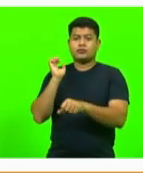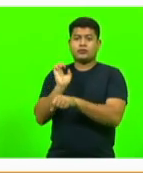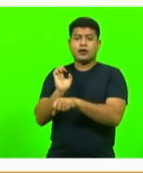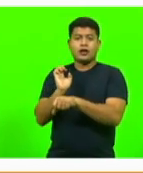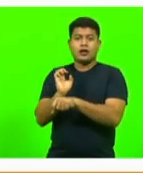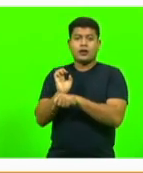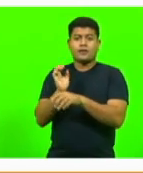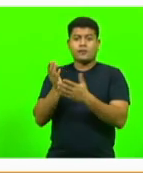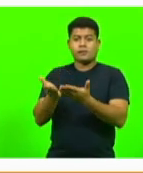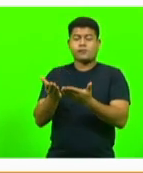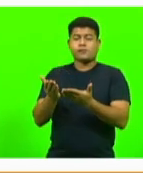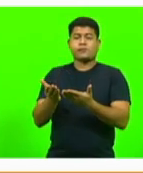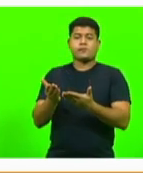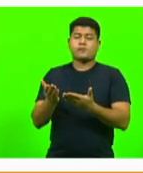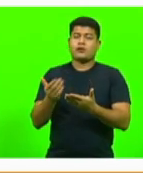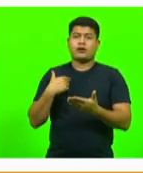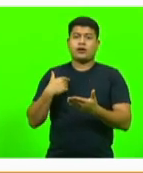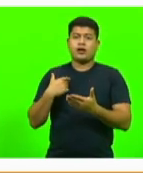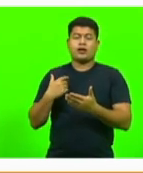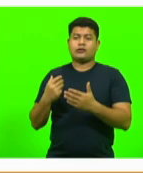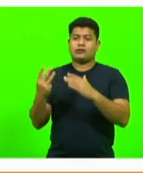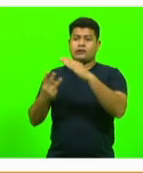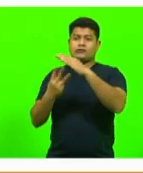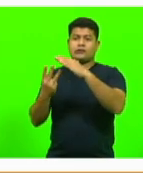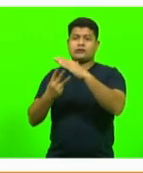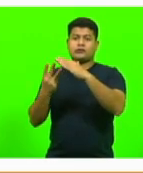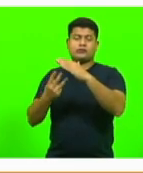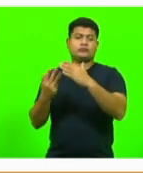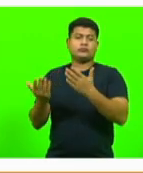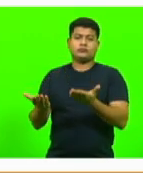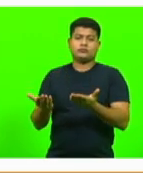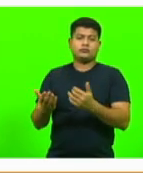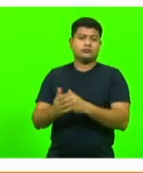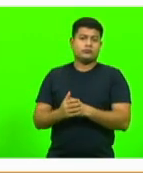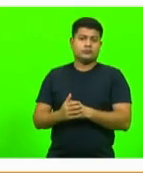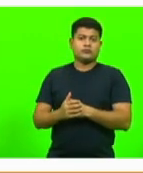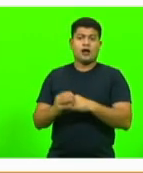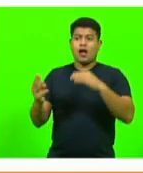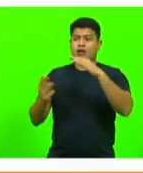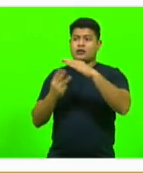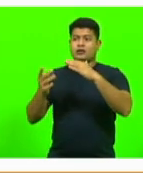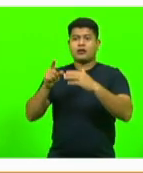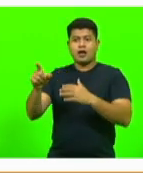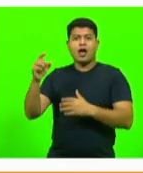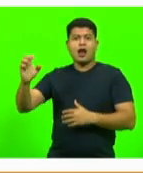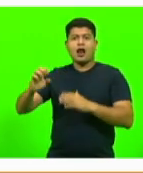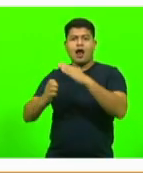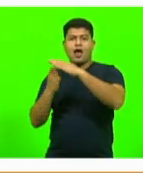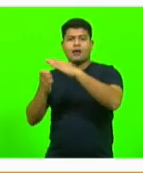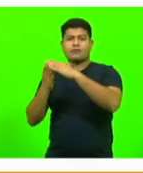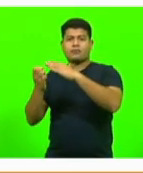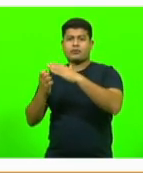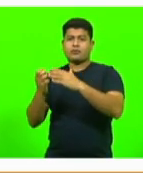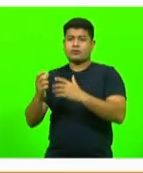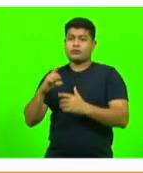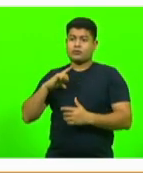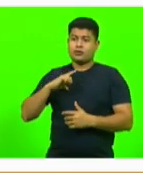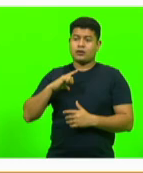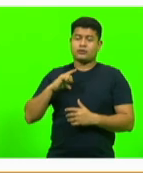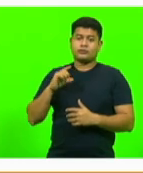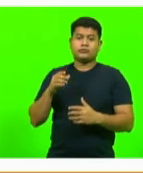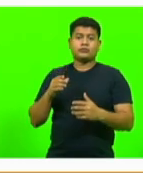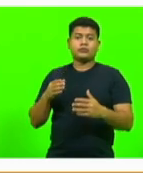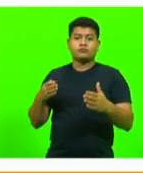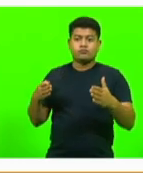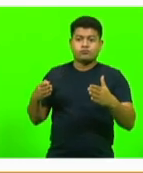subsidiária repassando para entes privados esta responsabilidade Então ela limita a